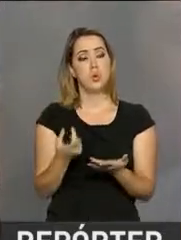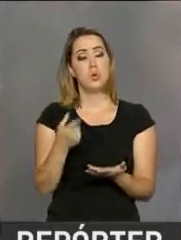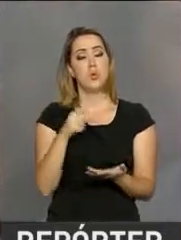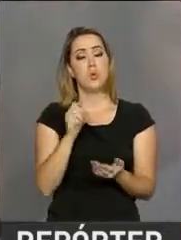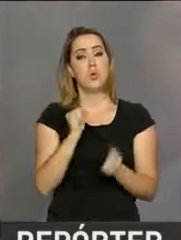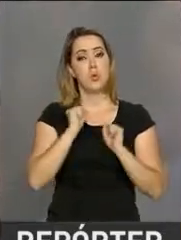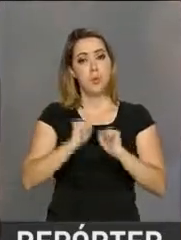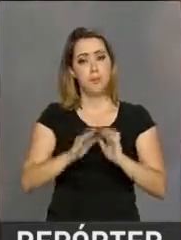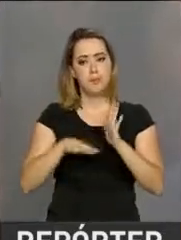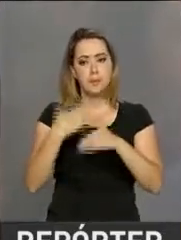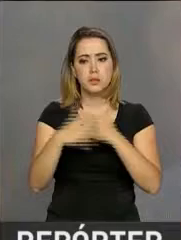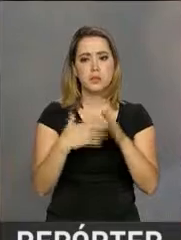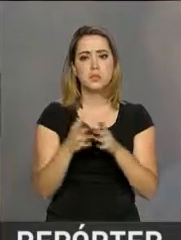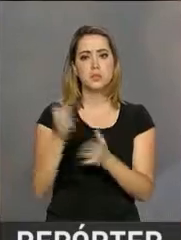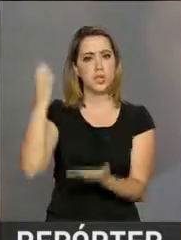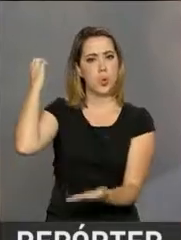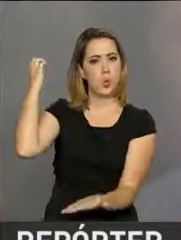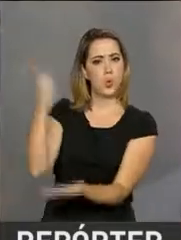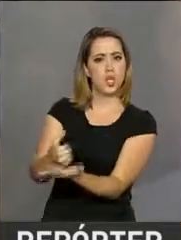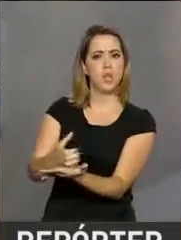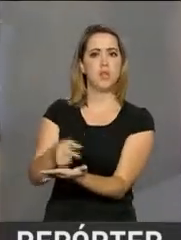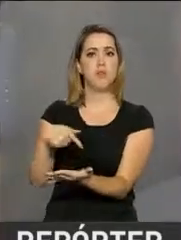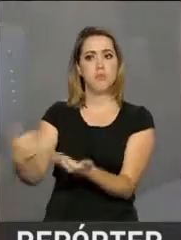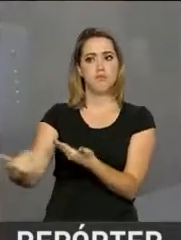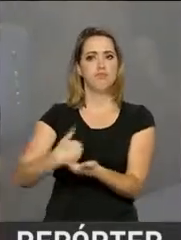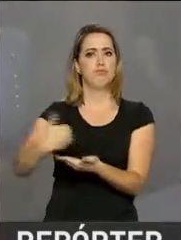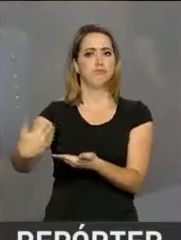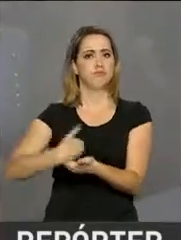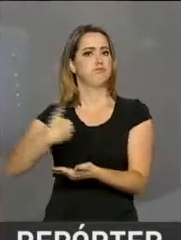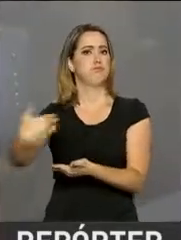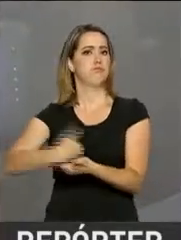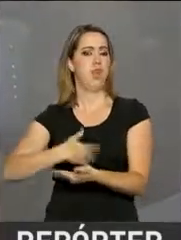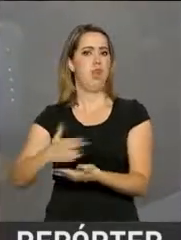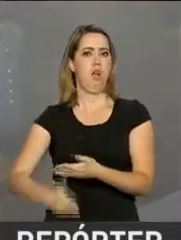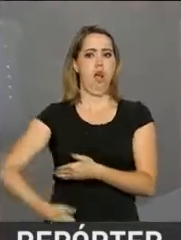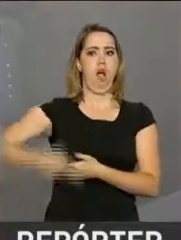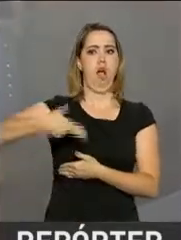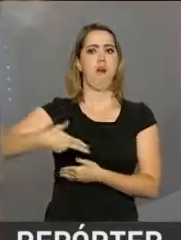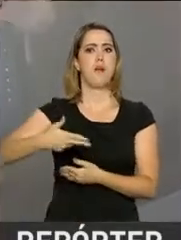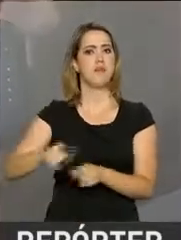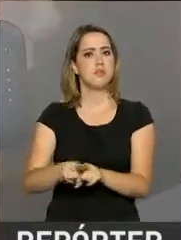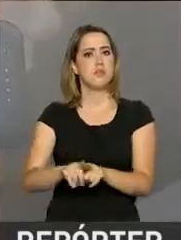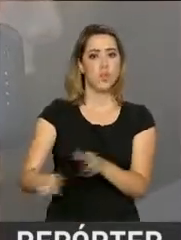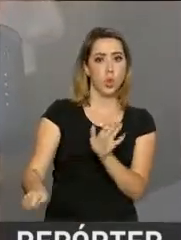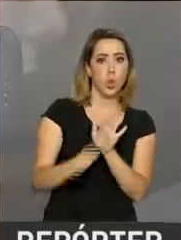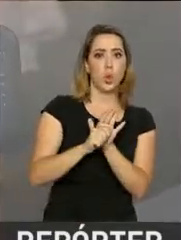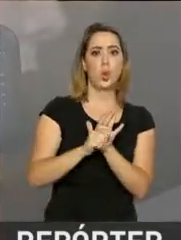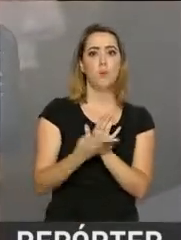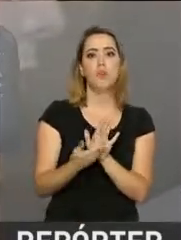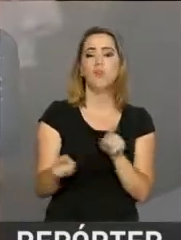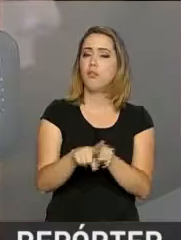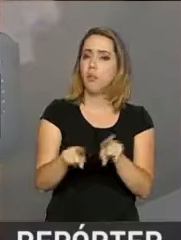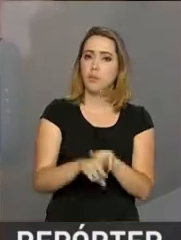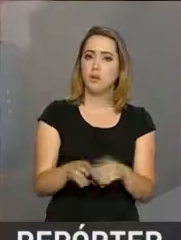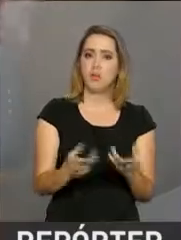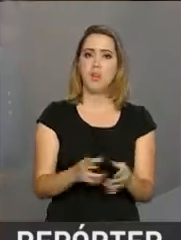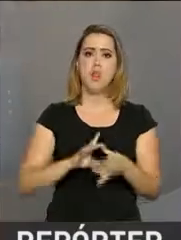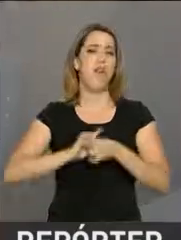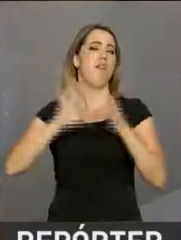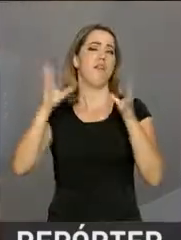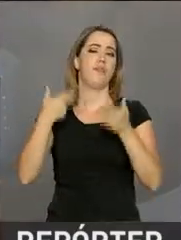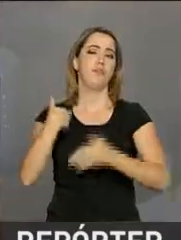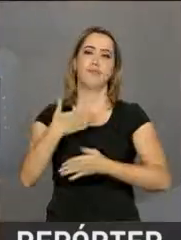é entrada de armas e drogas o tráfico de armas e drogas que então é quase que livremente